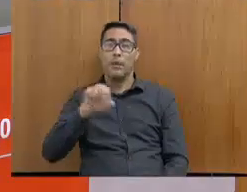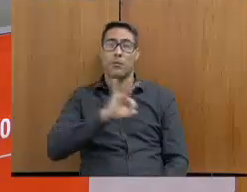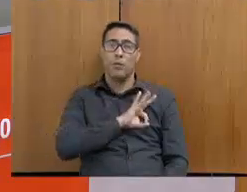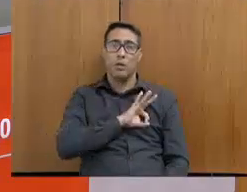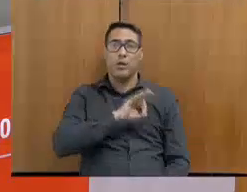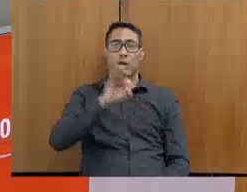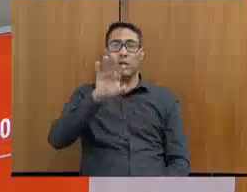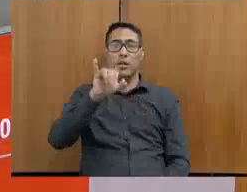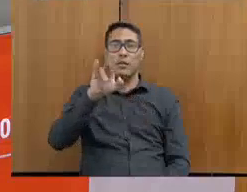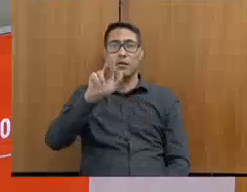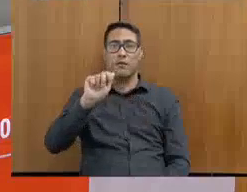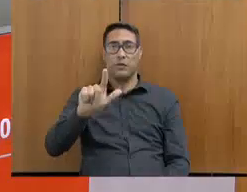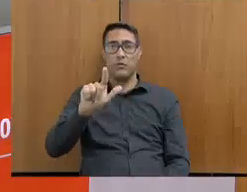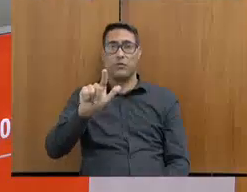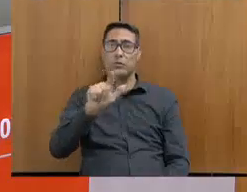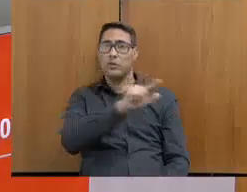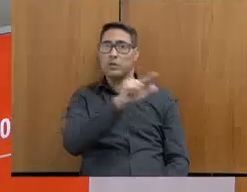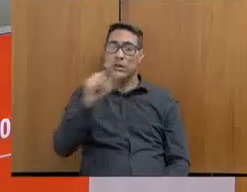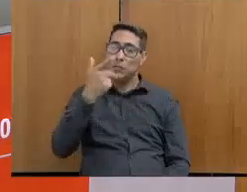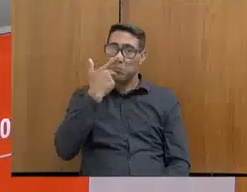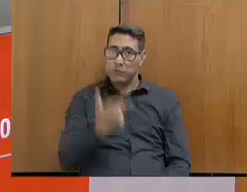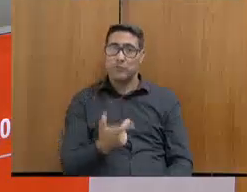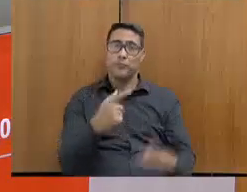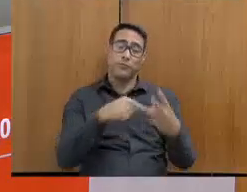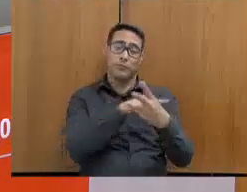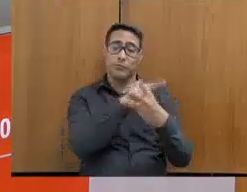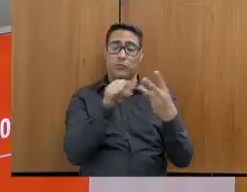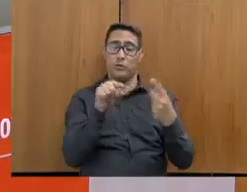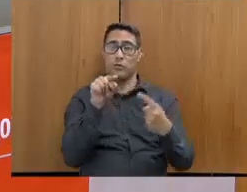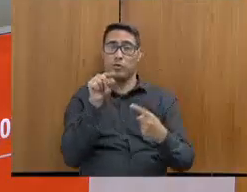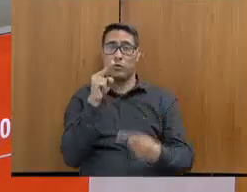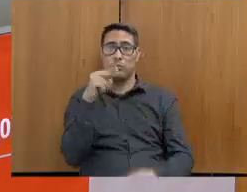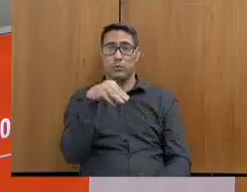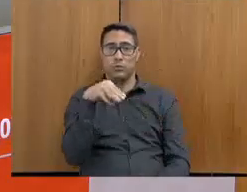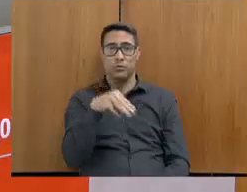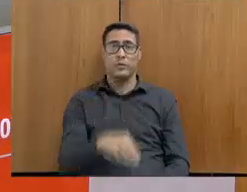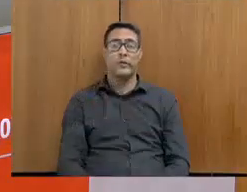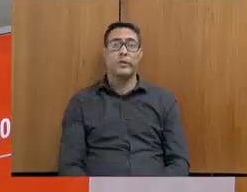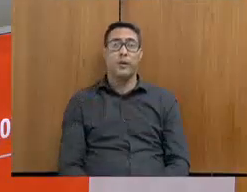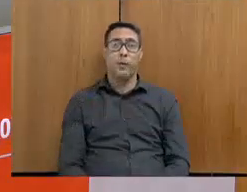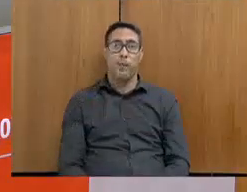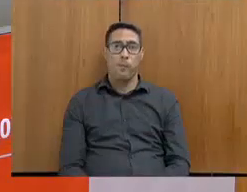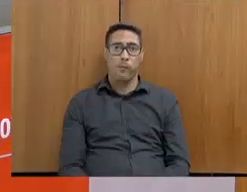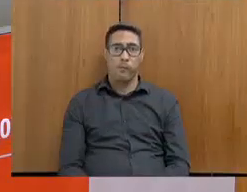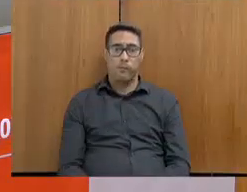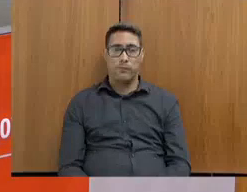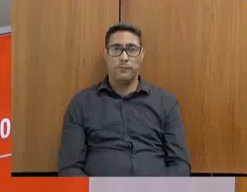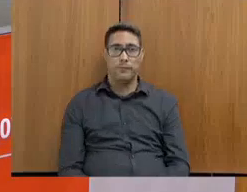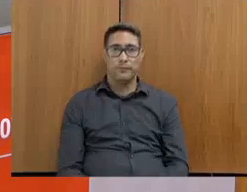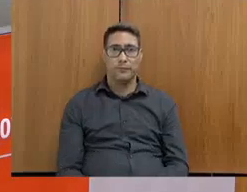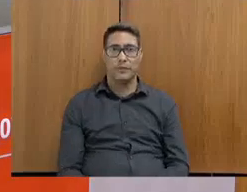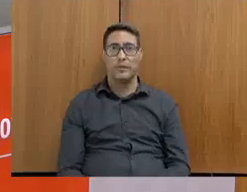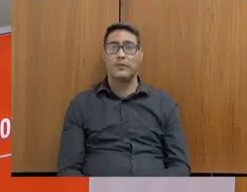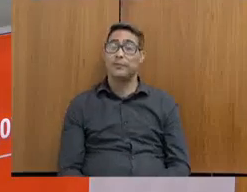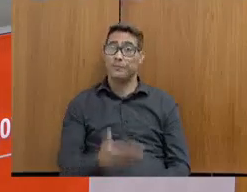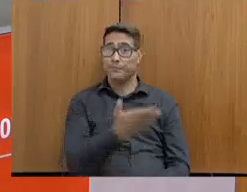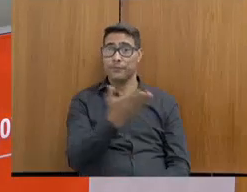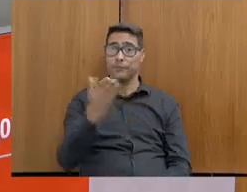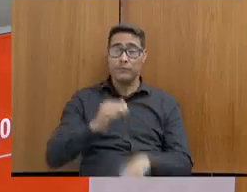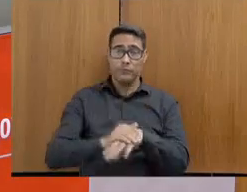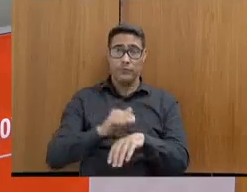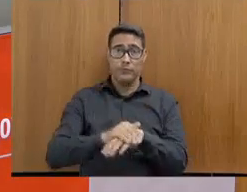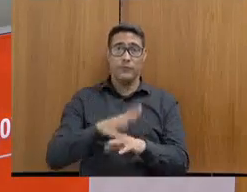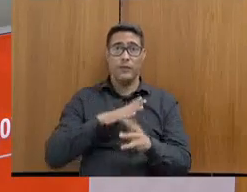Jean para suas considerações finais na verdade Sargento a minha preocupação